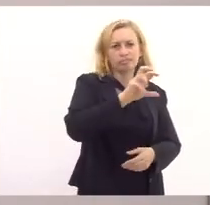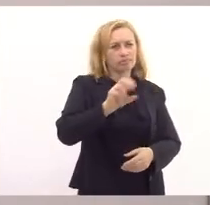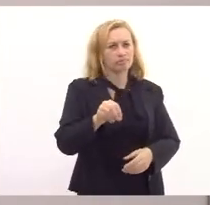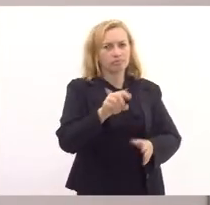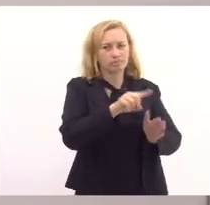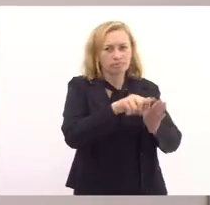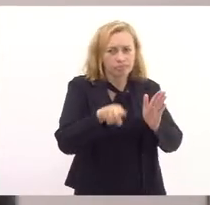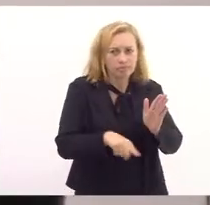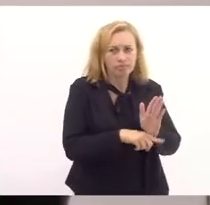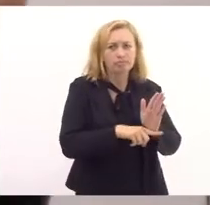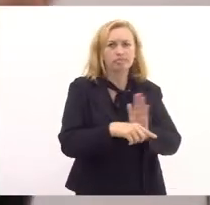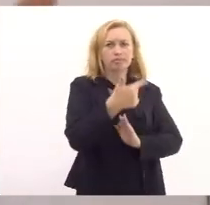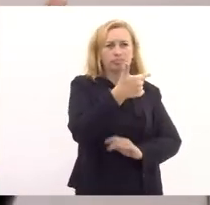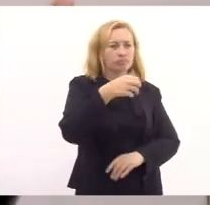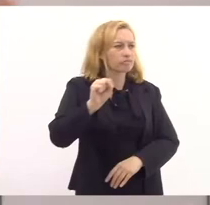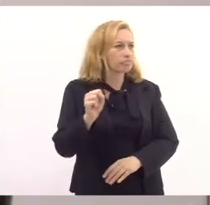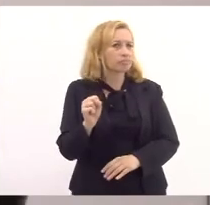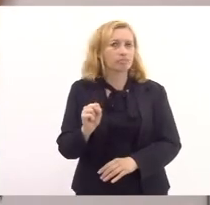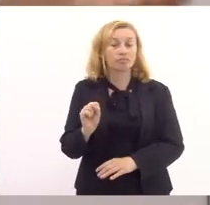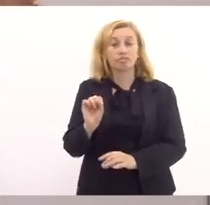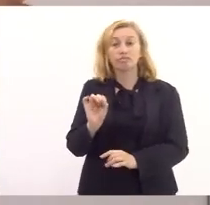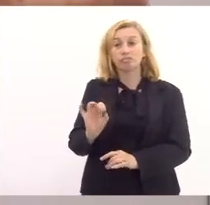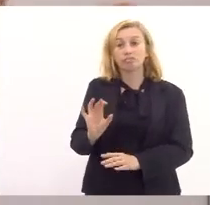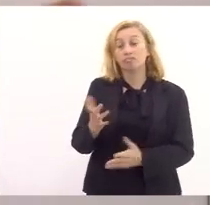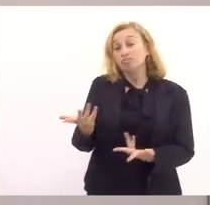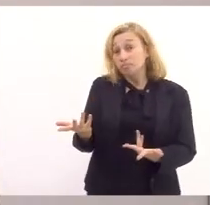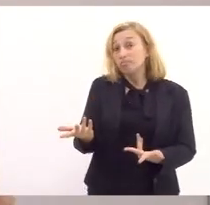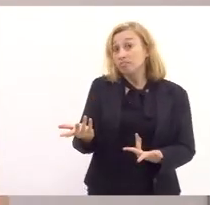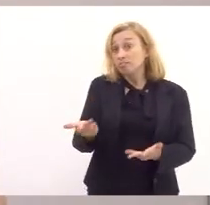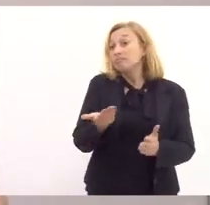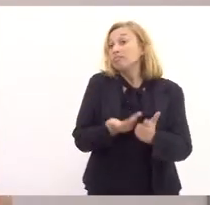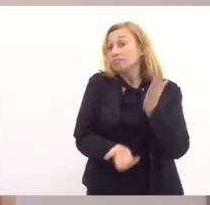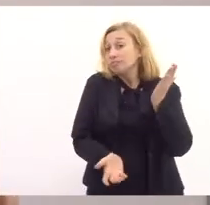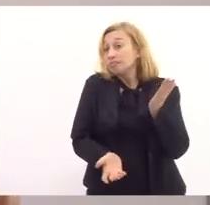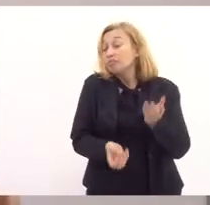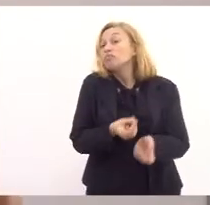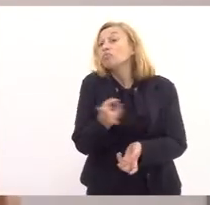para 280. Eu estou chutando, vai cair, mas vai cair. Agora, vai cair quanto?